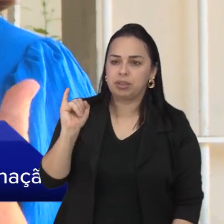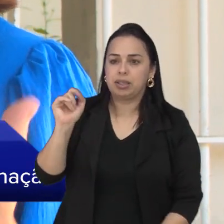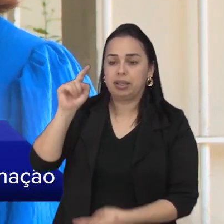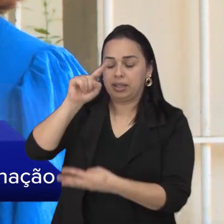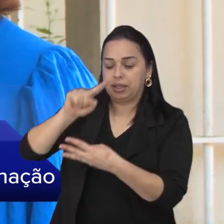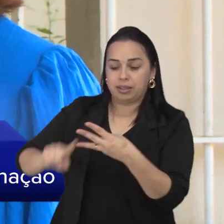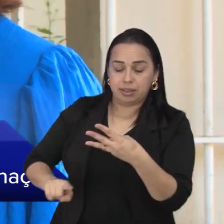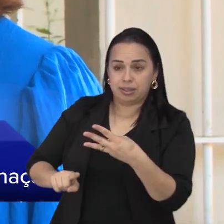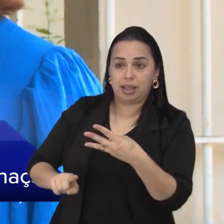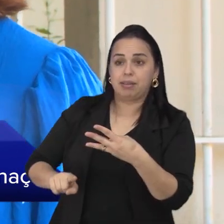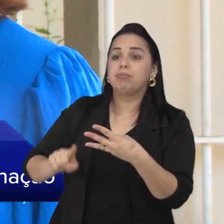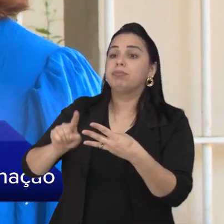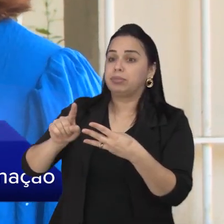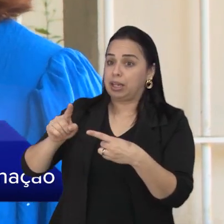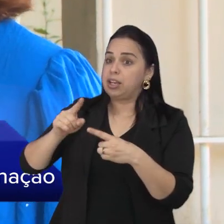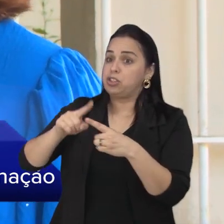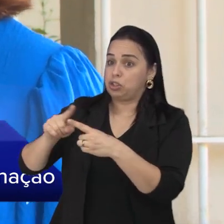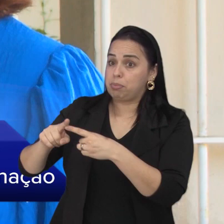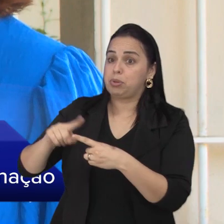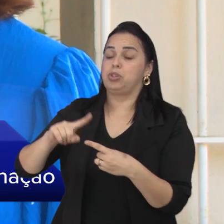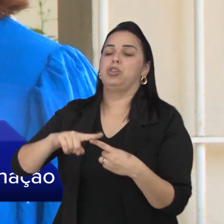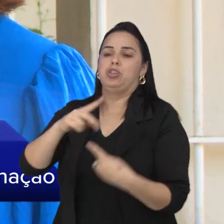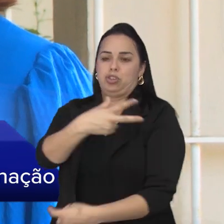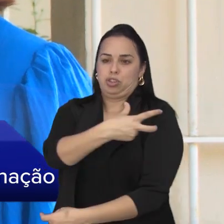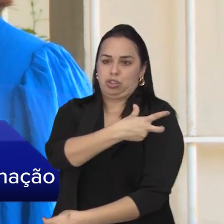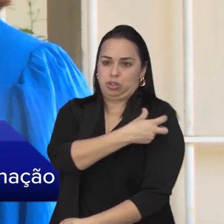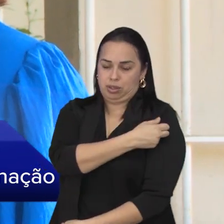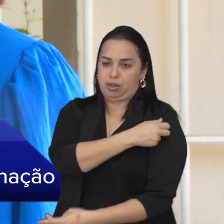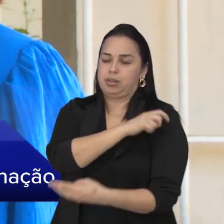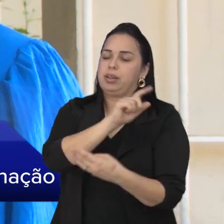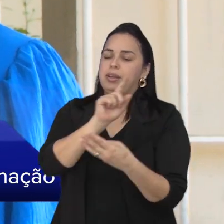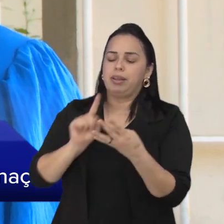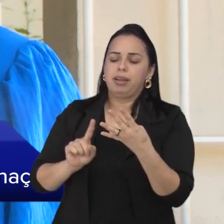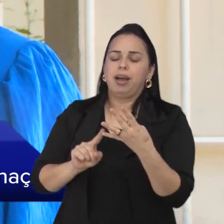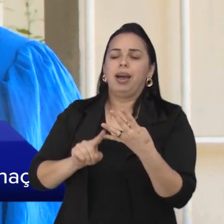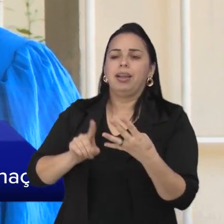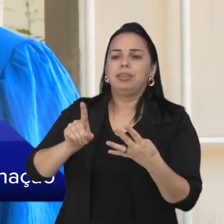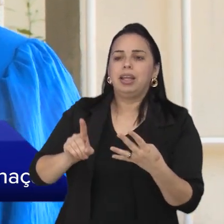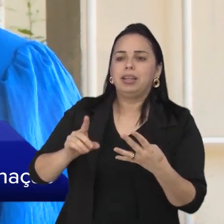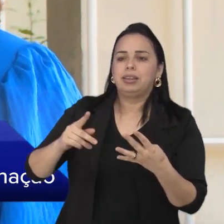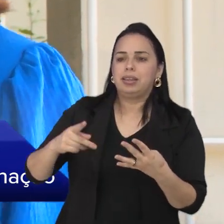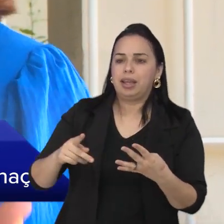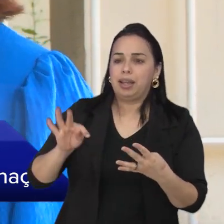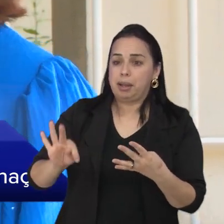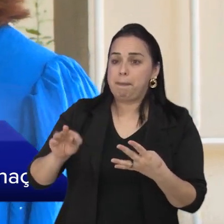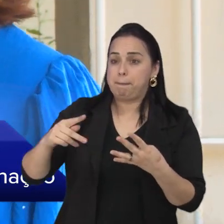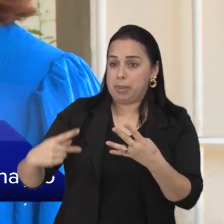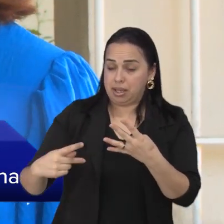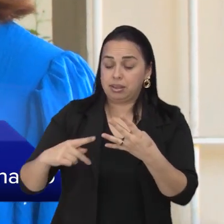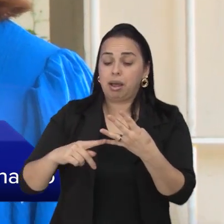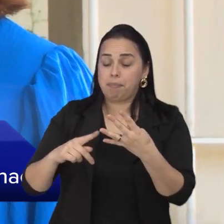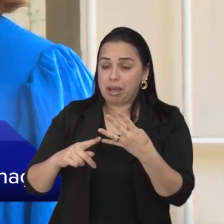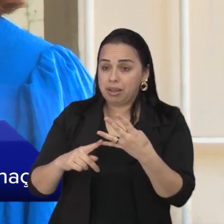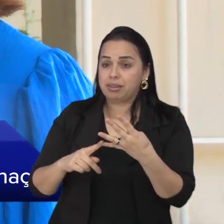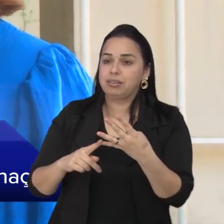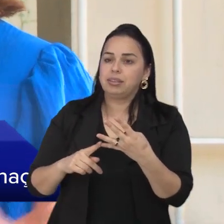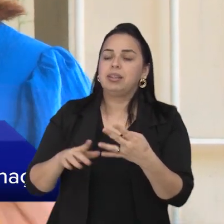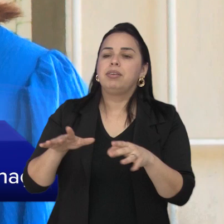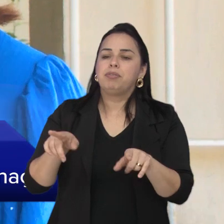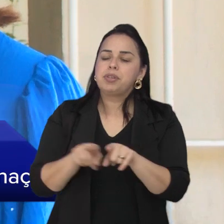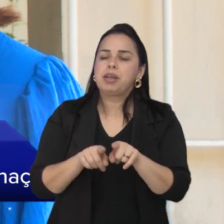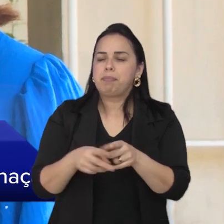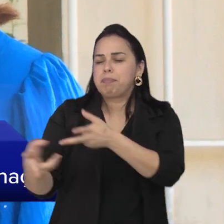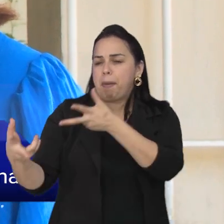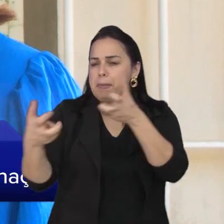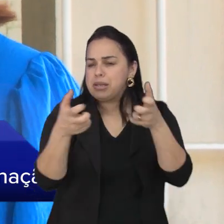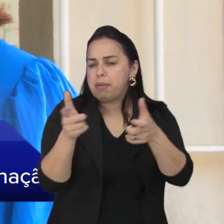gente ter as 3 doses de pentavalente, depois da continuidade com a vacina DTP. Por quê? Vocês estão acompanhando as notícias e o que tem